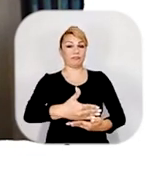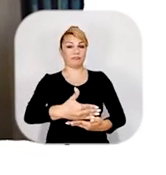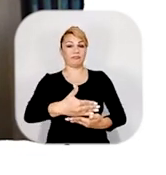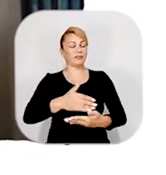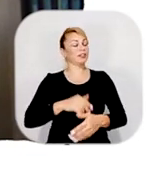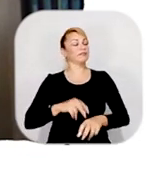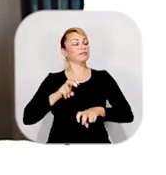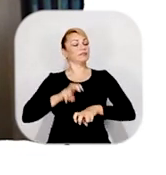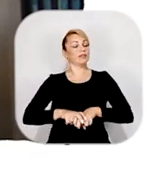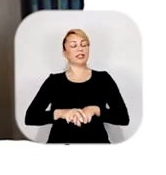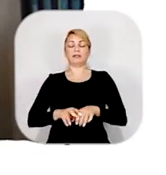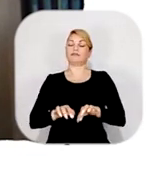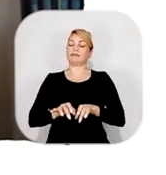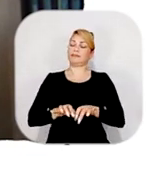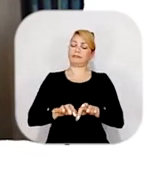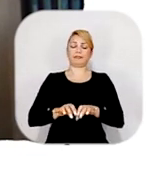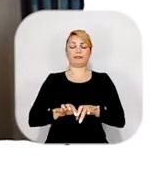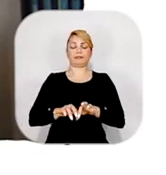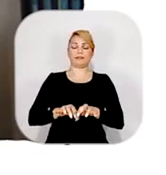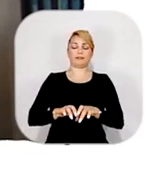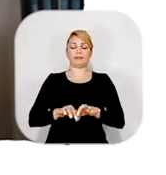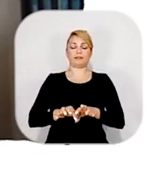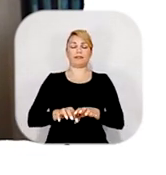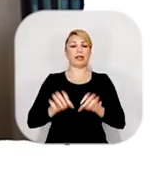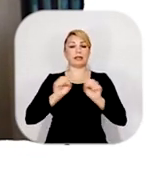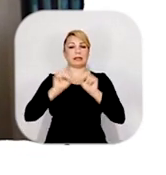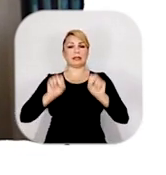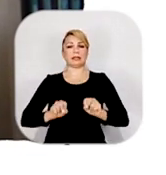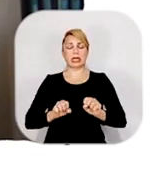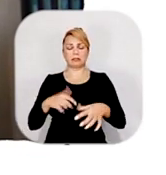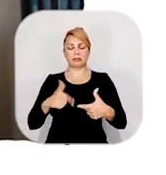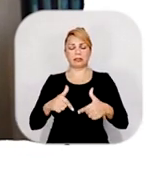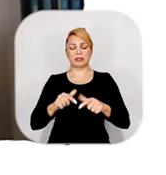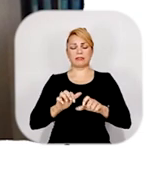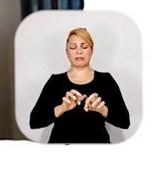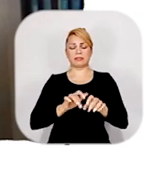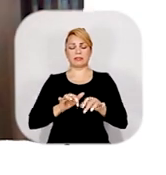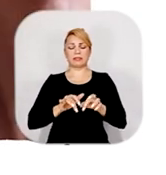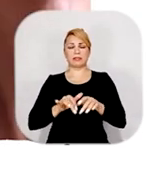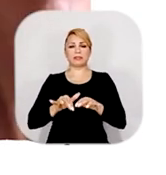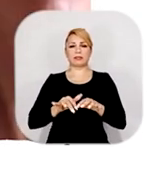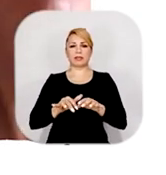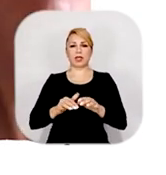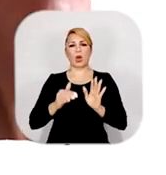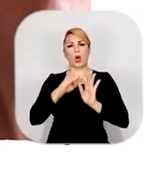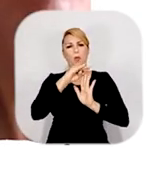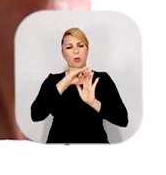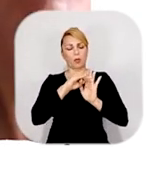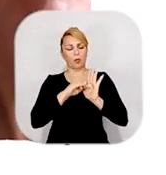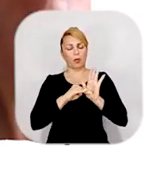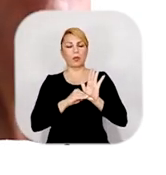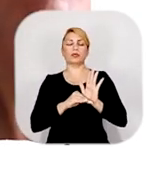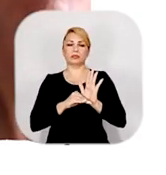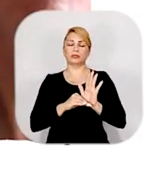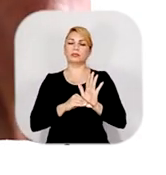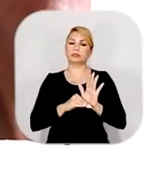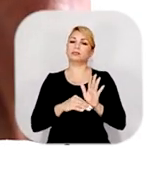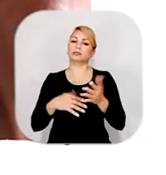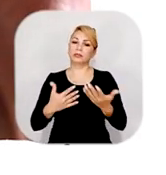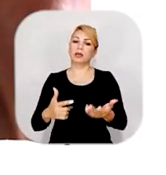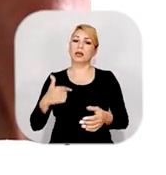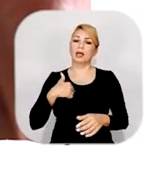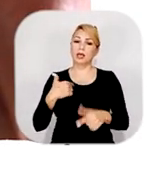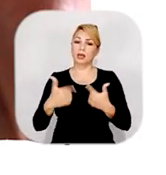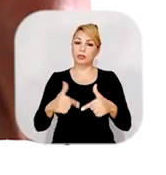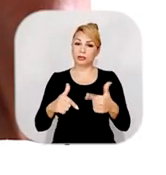uma pré-tradução, e eu tinha que fazer sistematizar o material. Então, eu trabalho 8 horas por dia, normalmente, isso aí é um trabalho